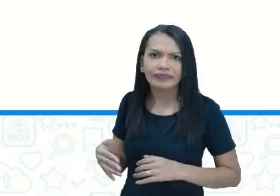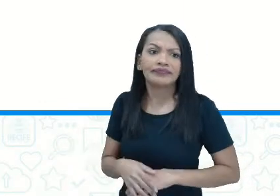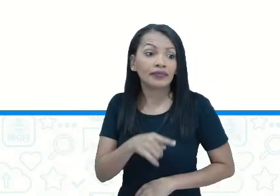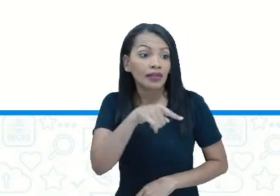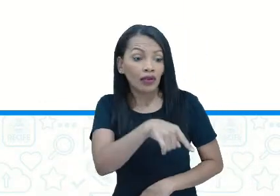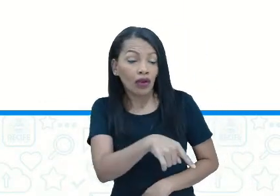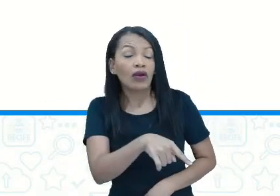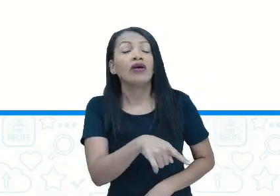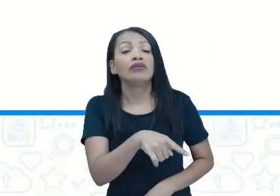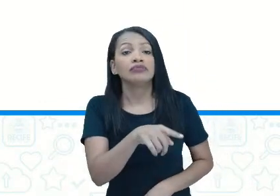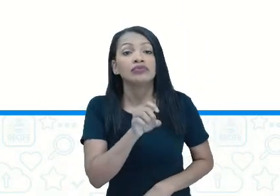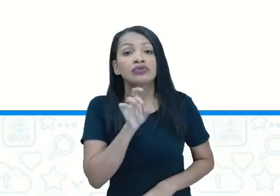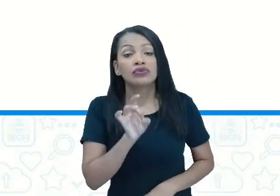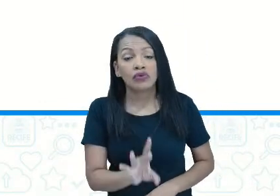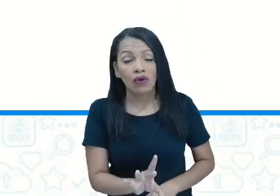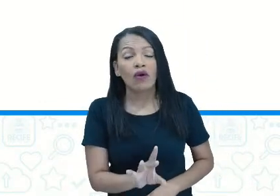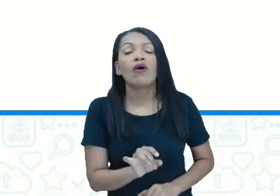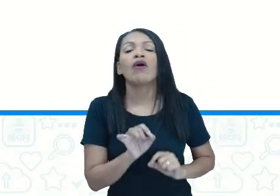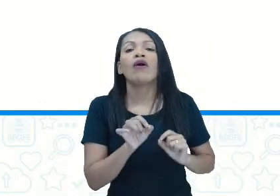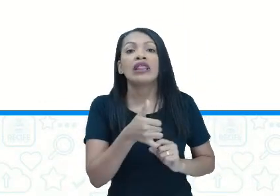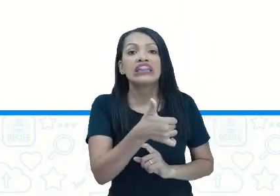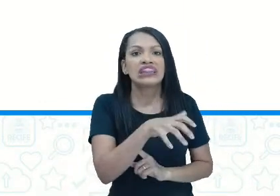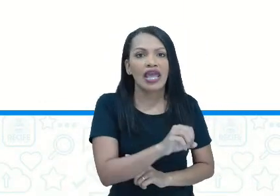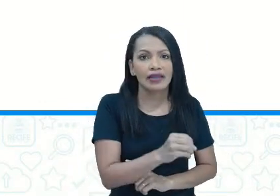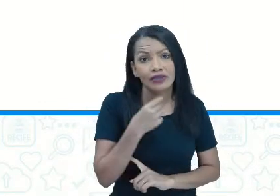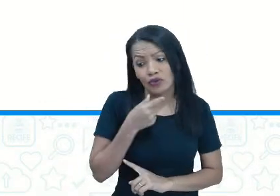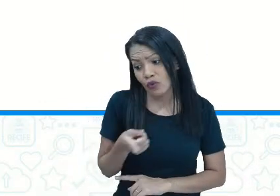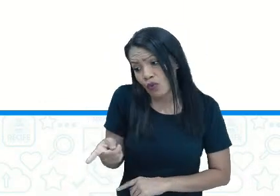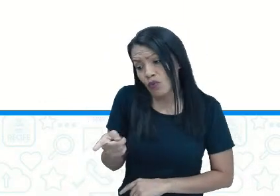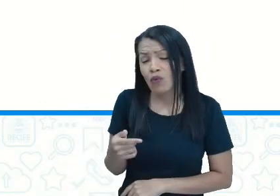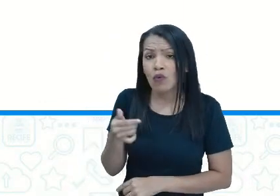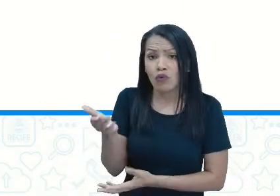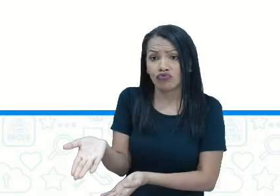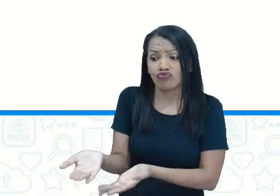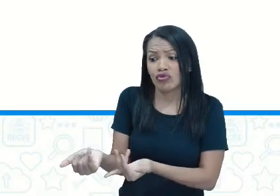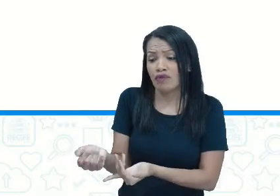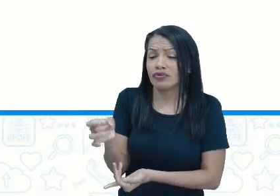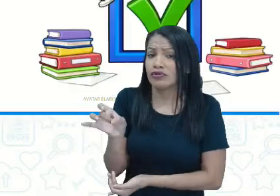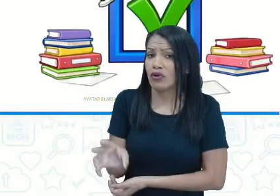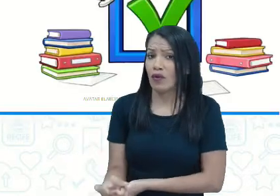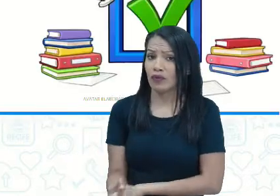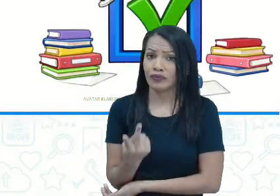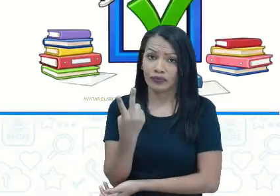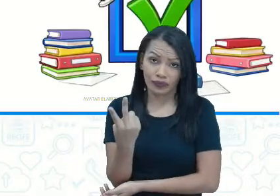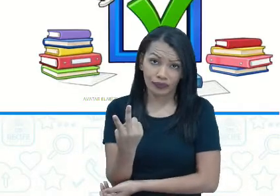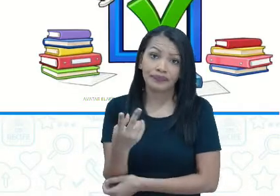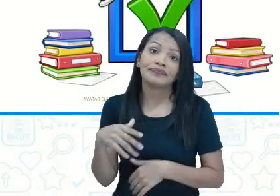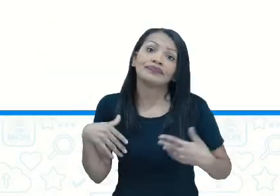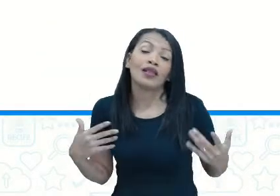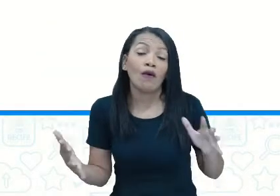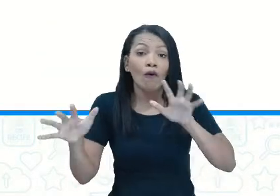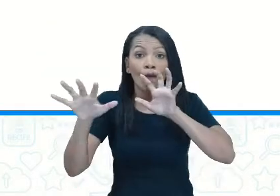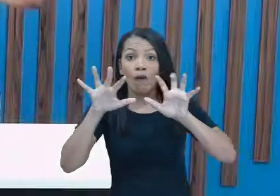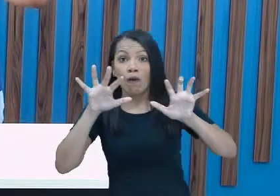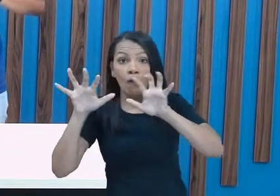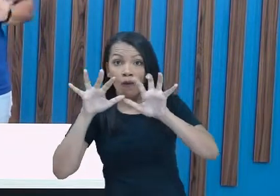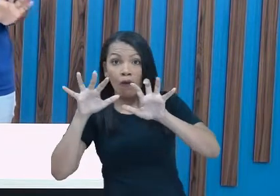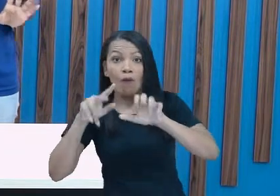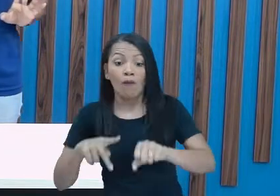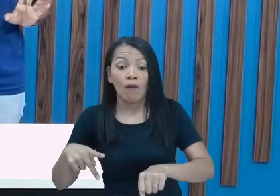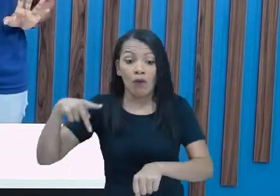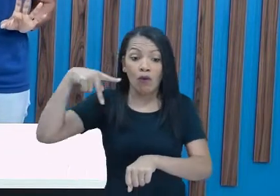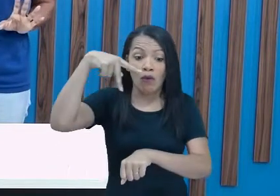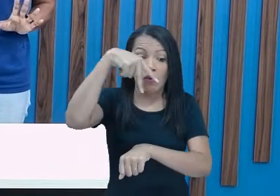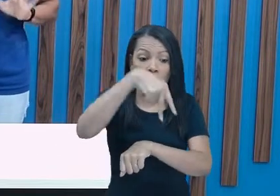2 com muita dificuldade. Isso mesmo. O monstro pulou, né? Mais. O monstro pulou mais. Então, eu vou parar aí